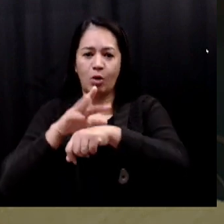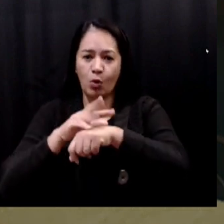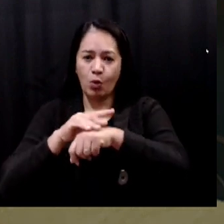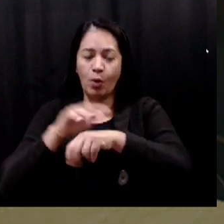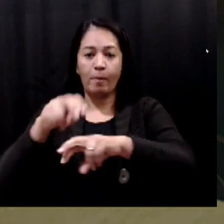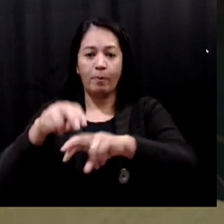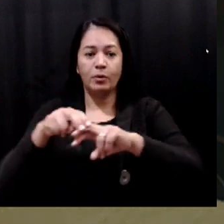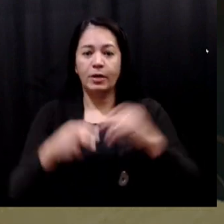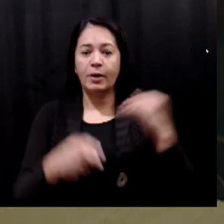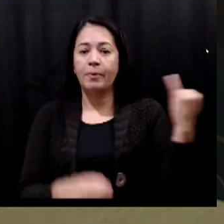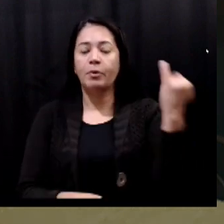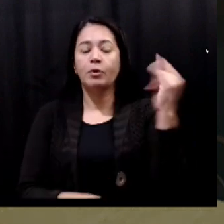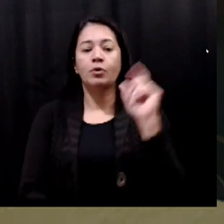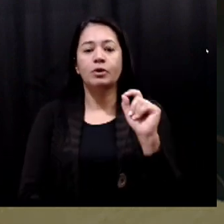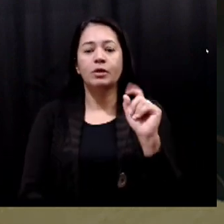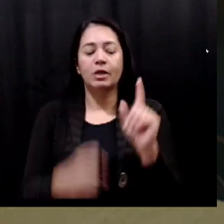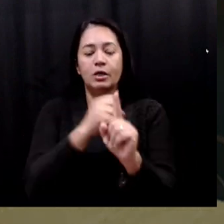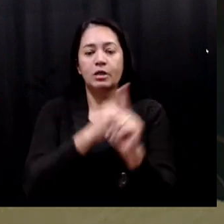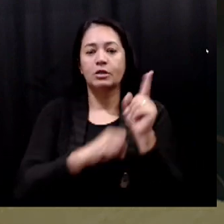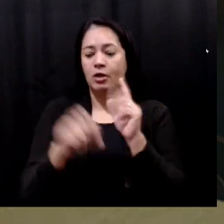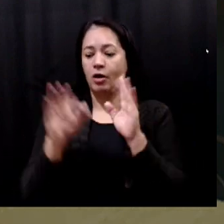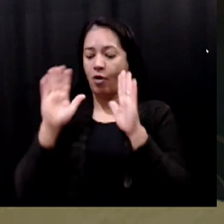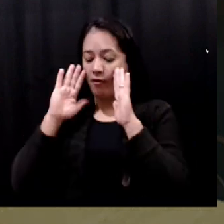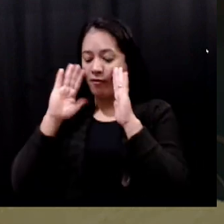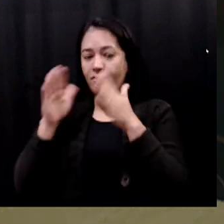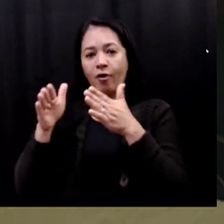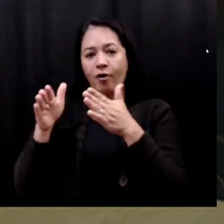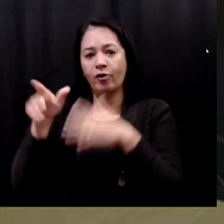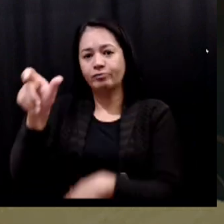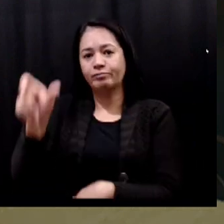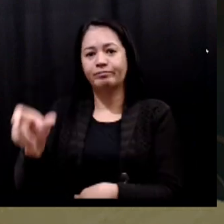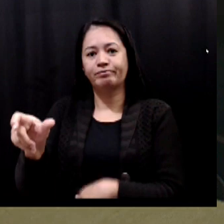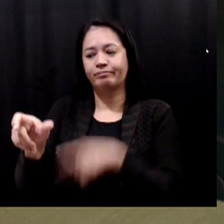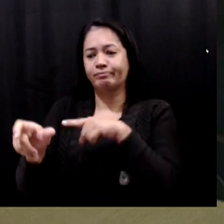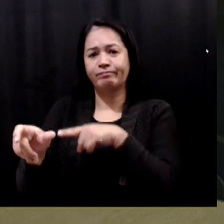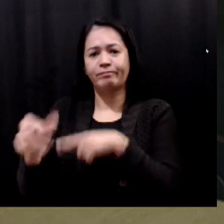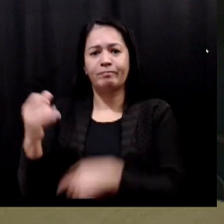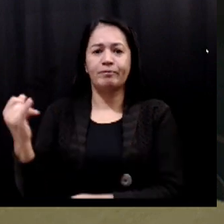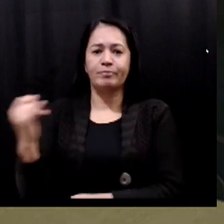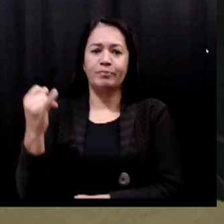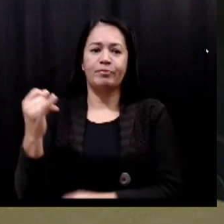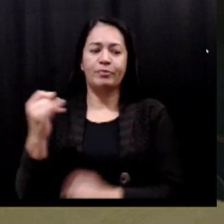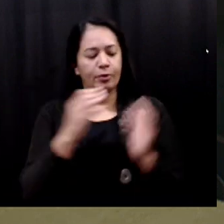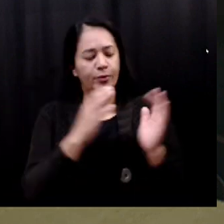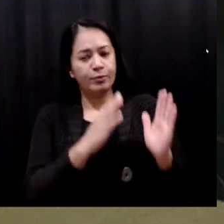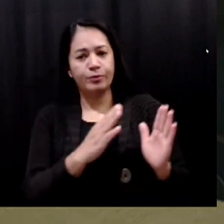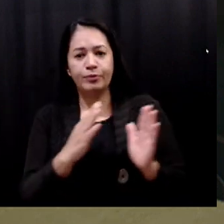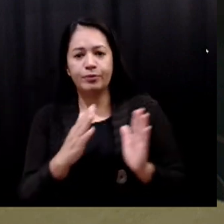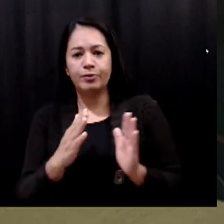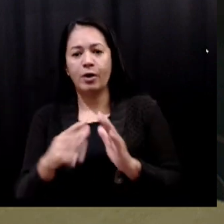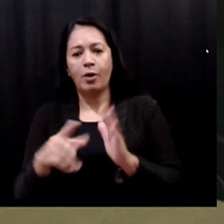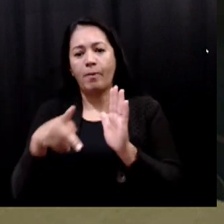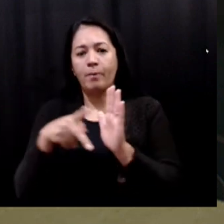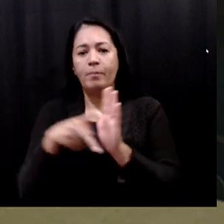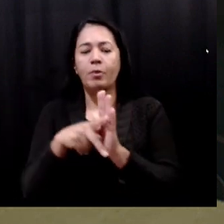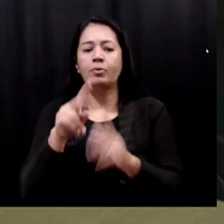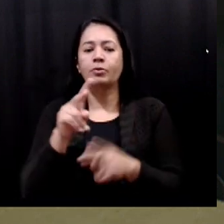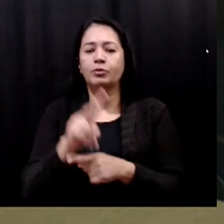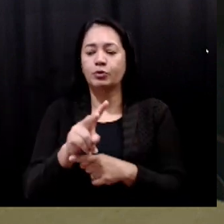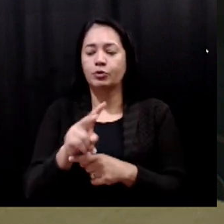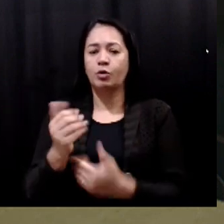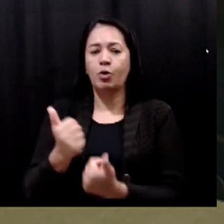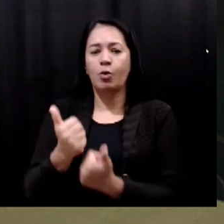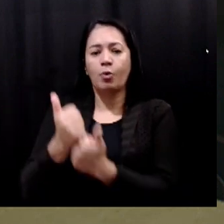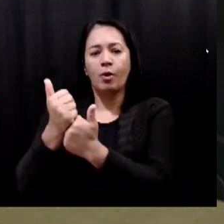que a sociedade olhe com mais atenção para essa figura essencial no processo de cuidado. O apoio psicológico, social e